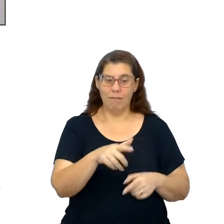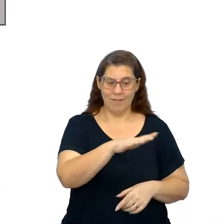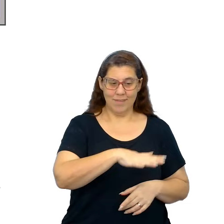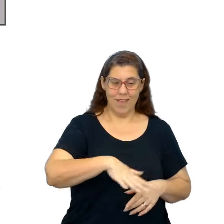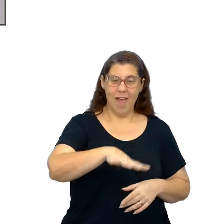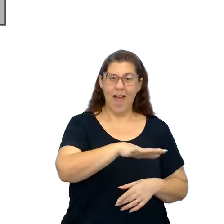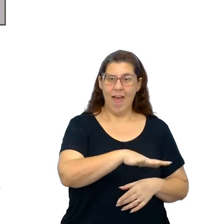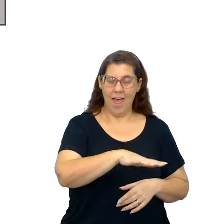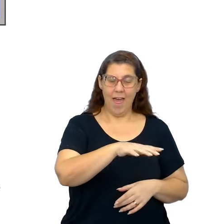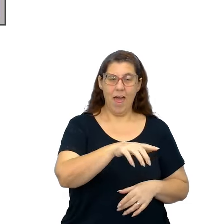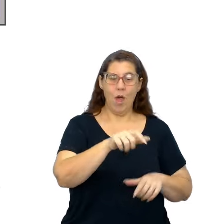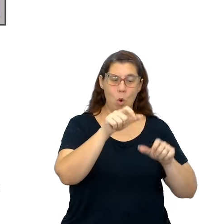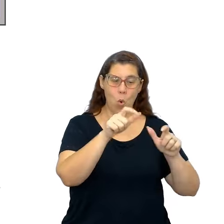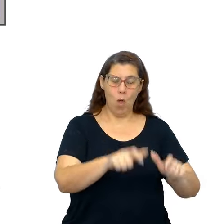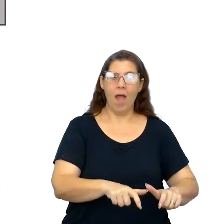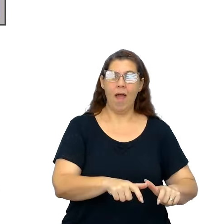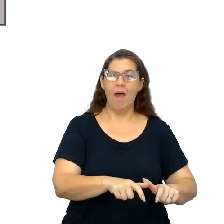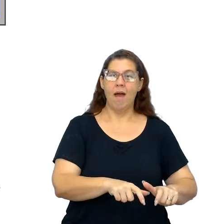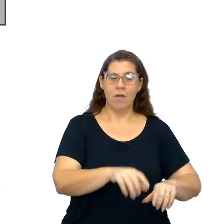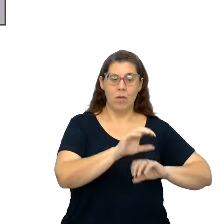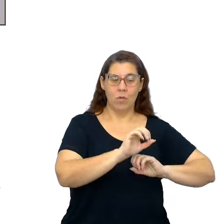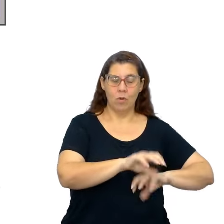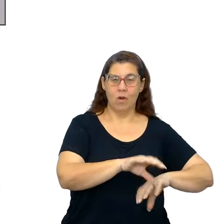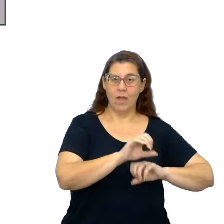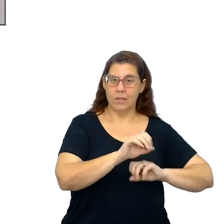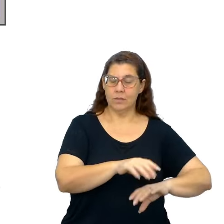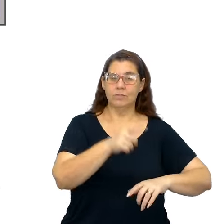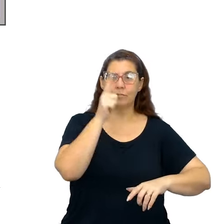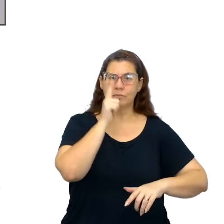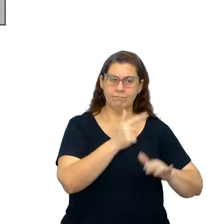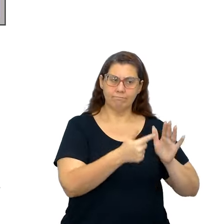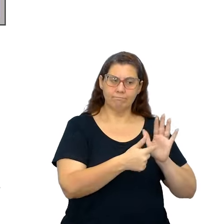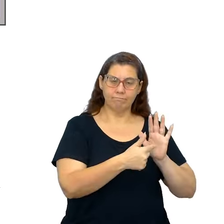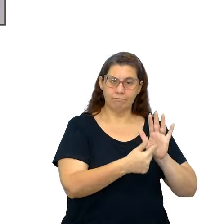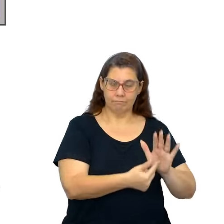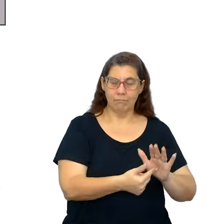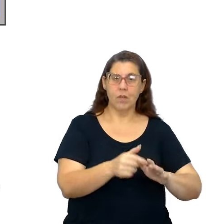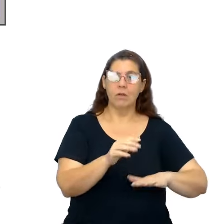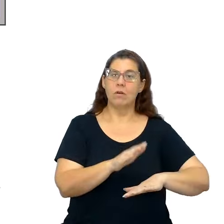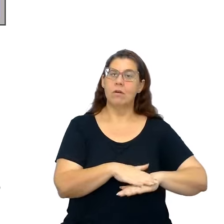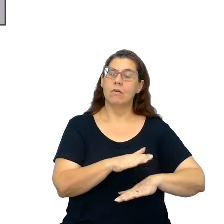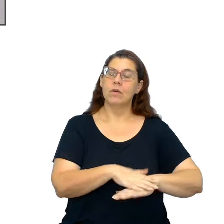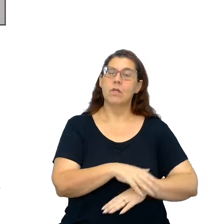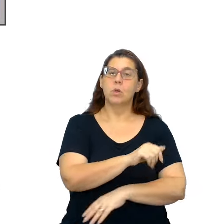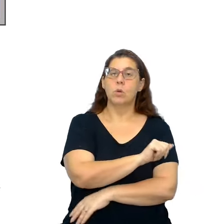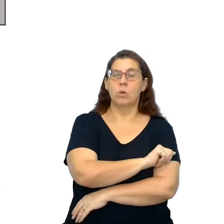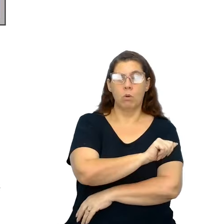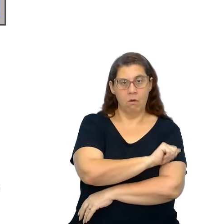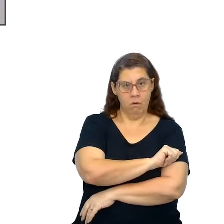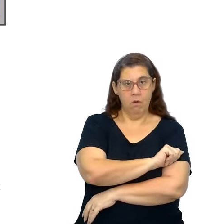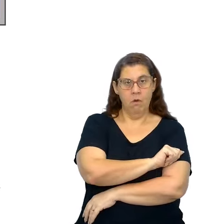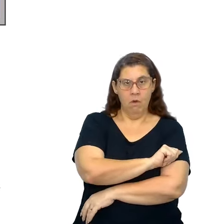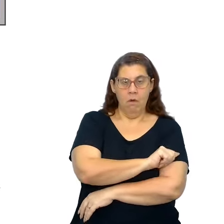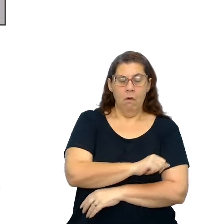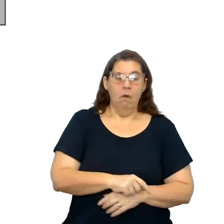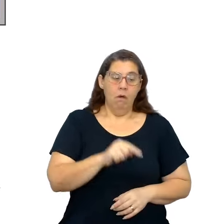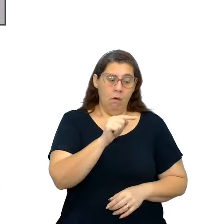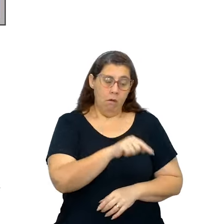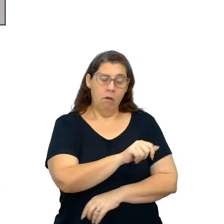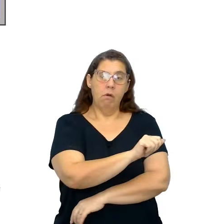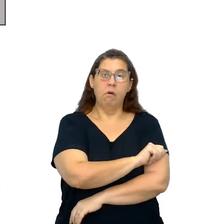espaço educacional a gente consegue trazer, a gente consegue propiciar ao aluno, né, que ele